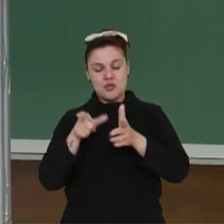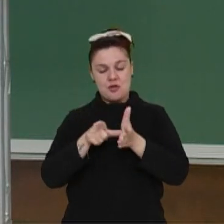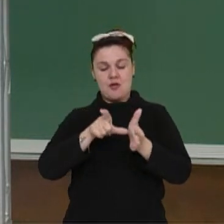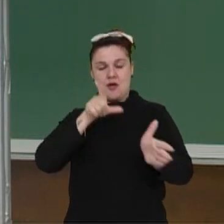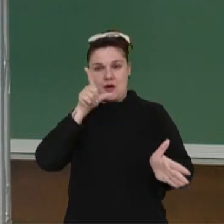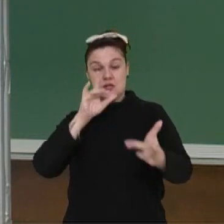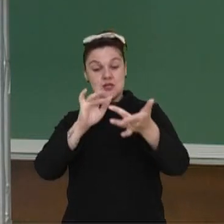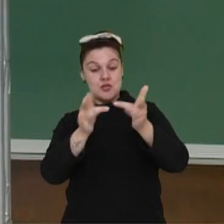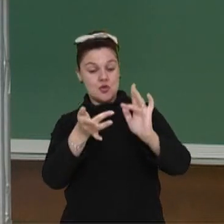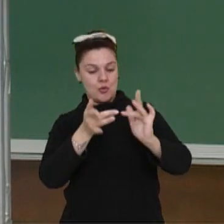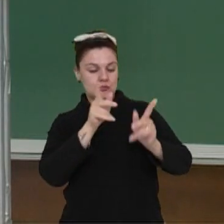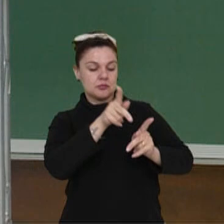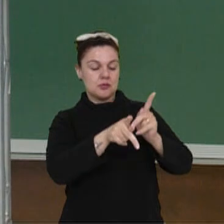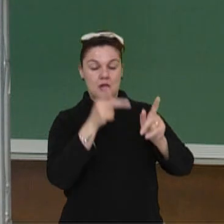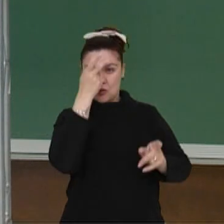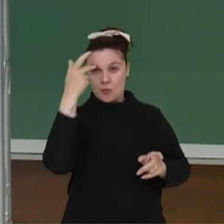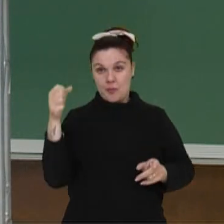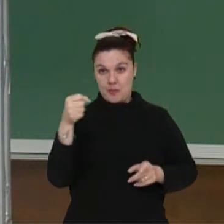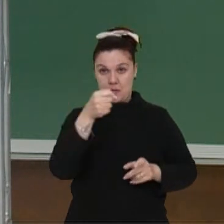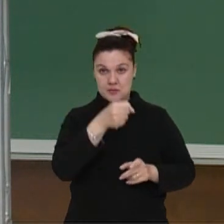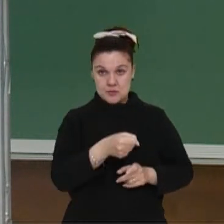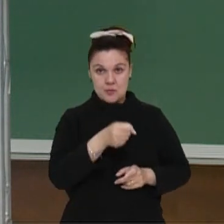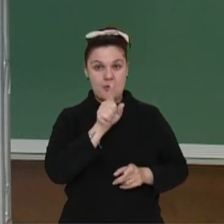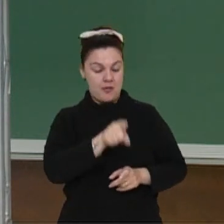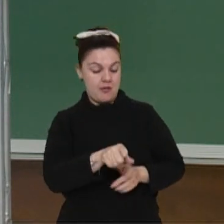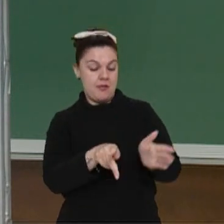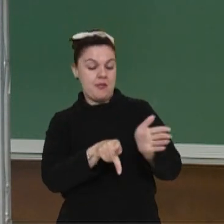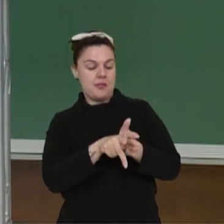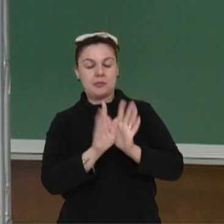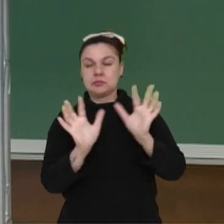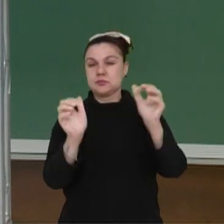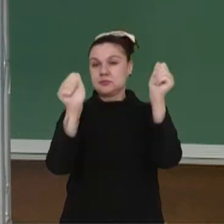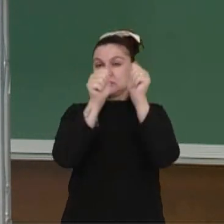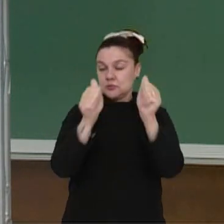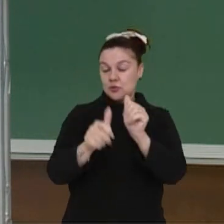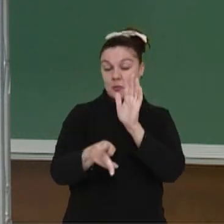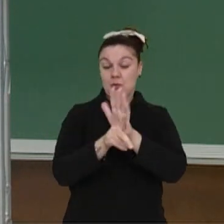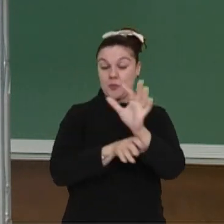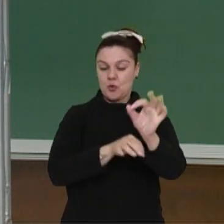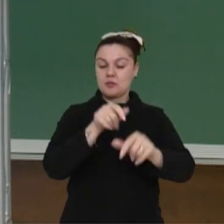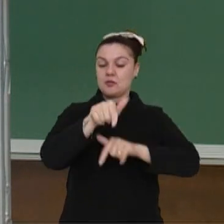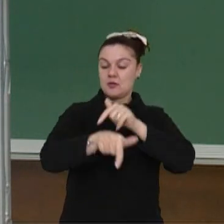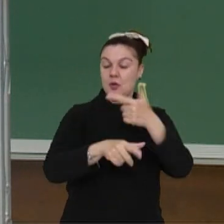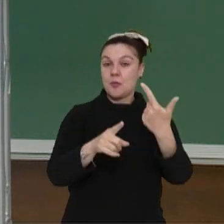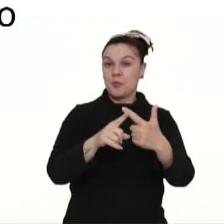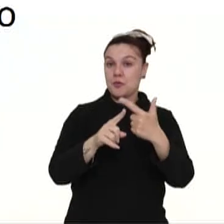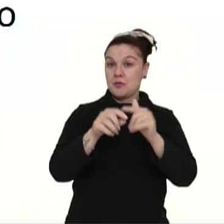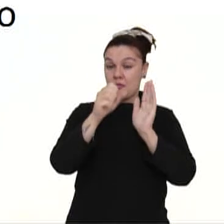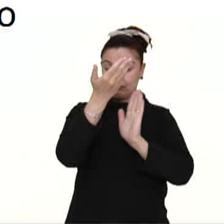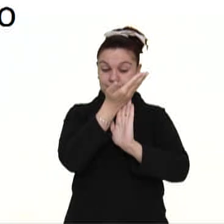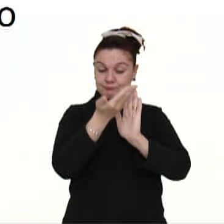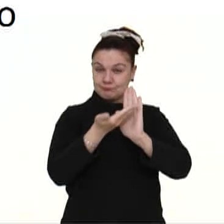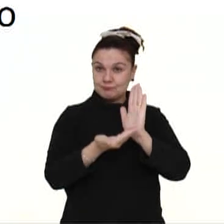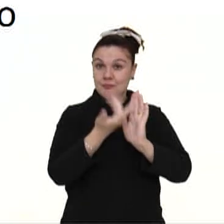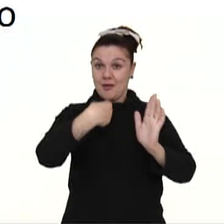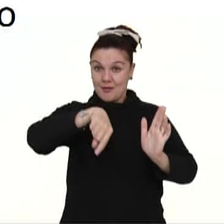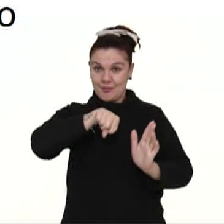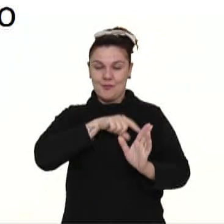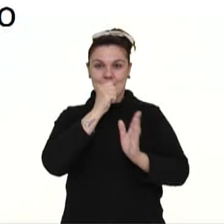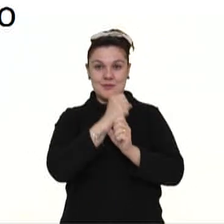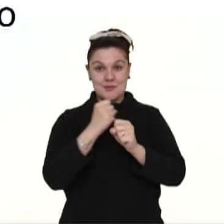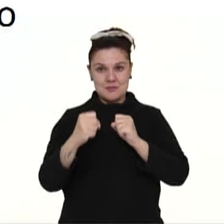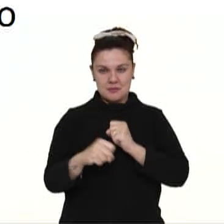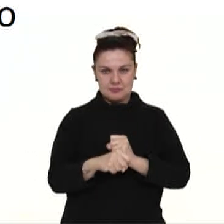ao contato com a civilização, não são estruturadas pelo trabalho, tal como é definido em nossa sociedade.